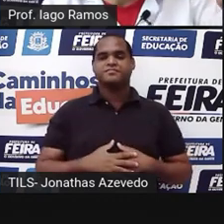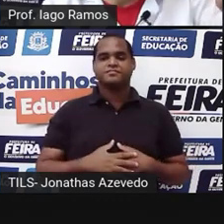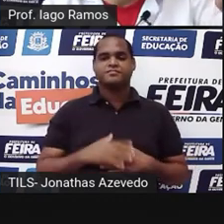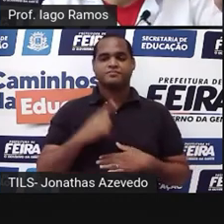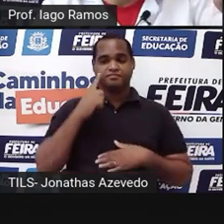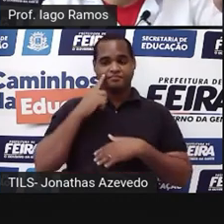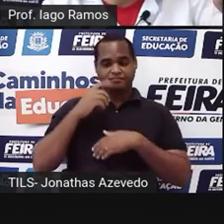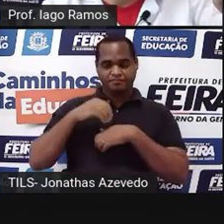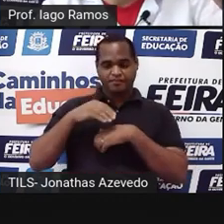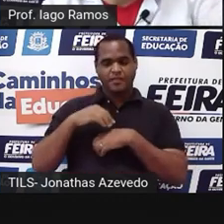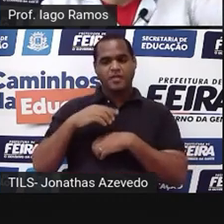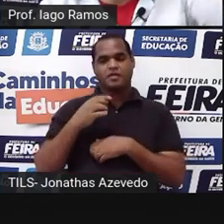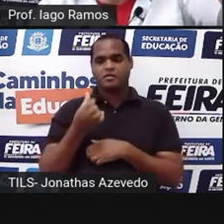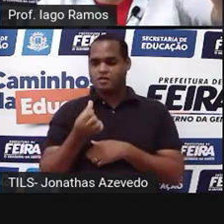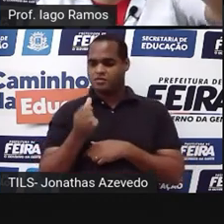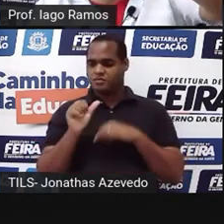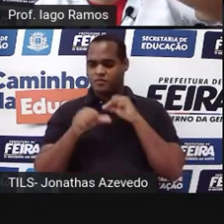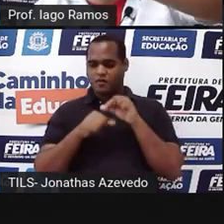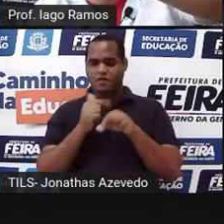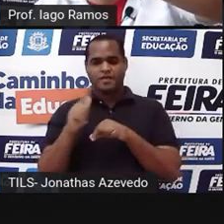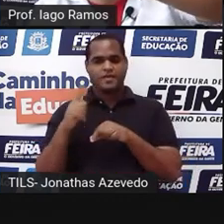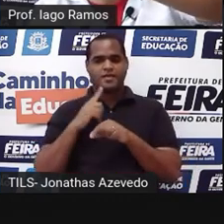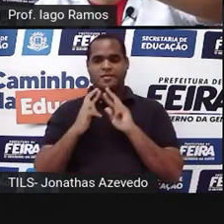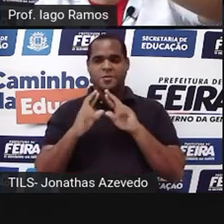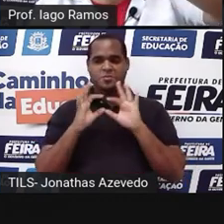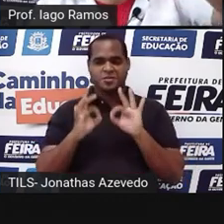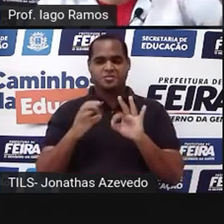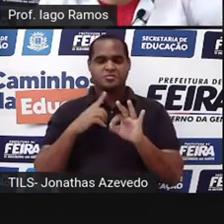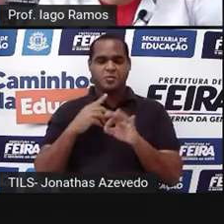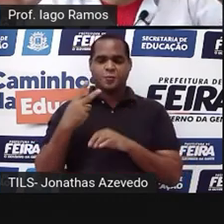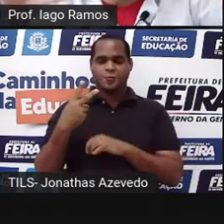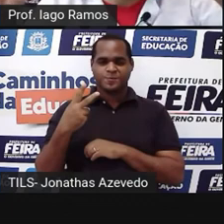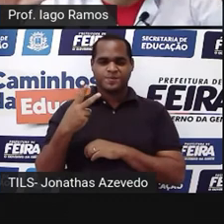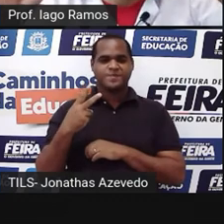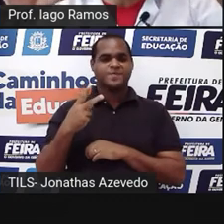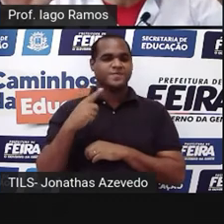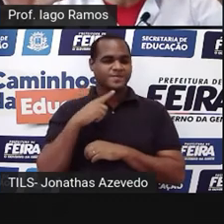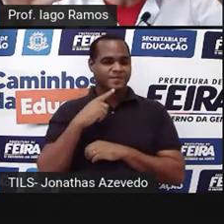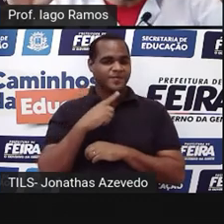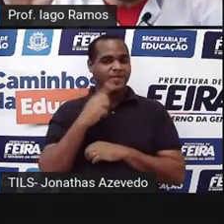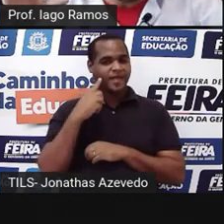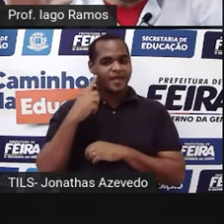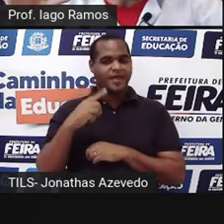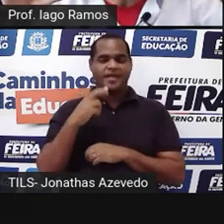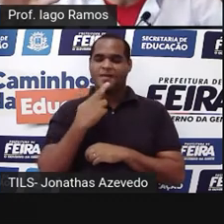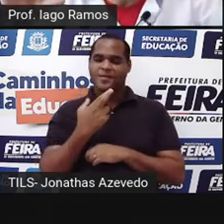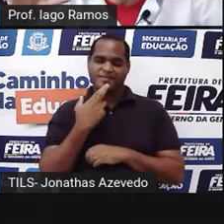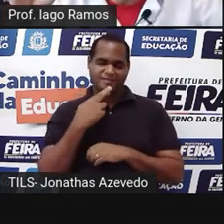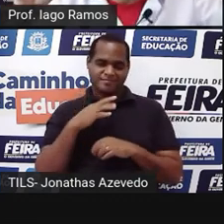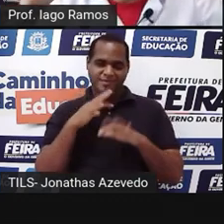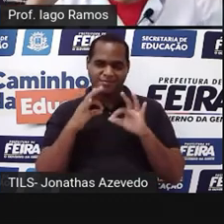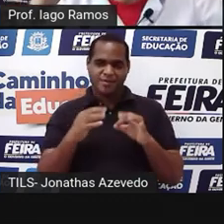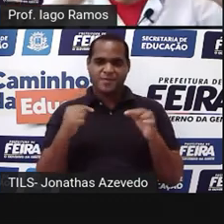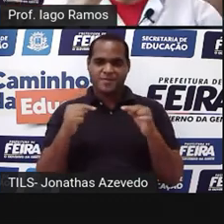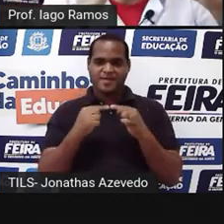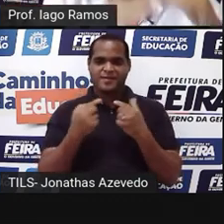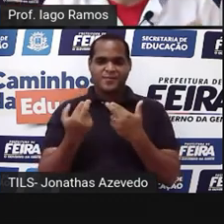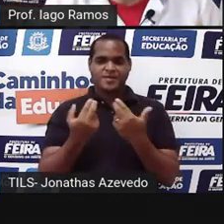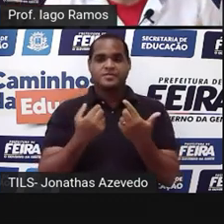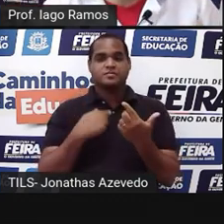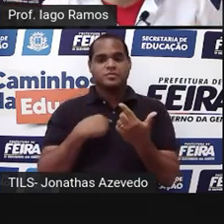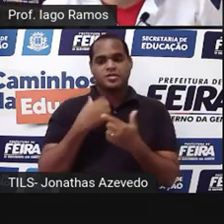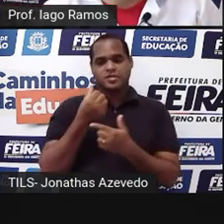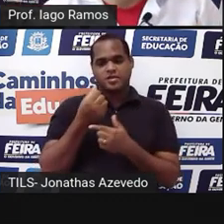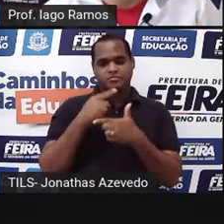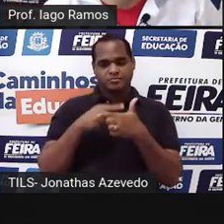pegando o lado que mede 6, fazendo uma razão com o lado que mede 2, porque esses lados são correspondentes, né? Então, 6